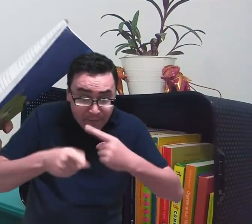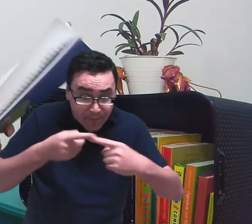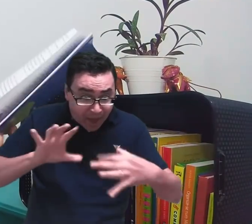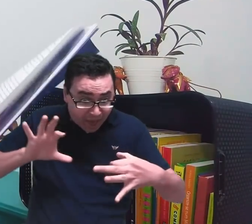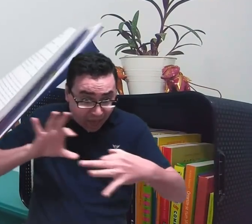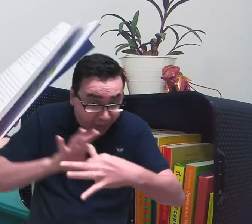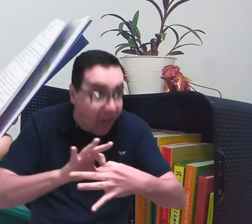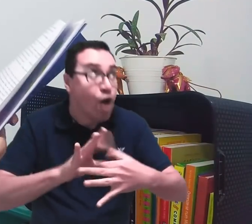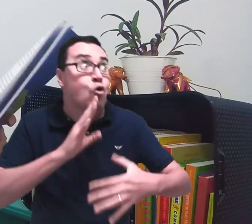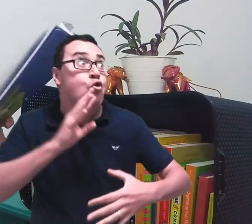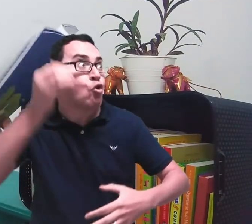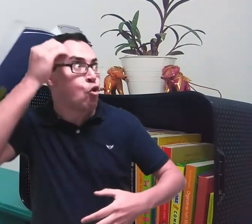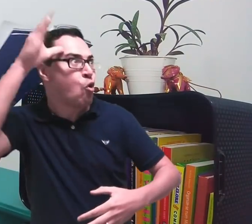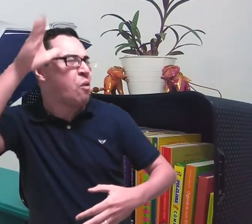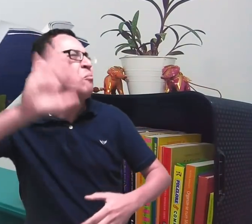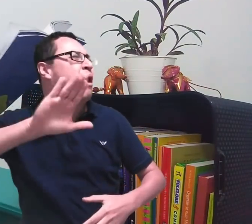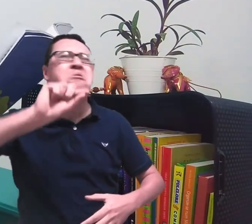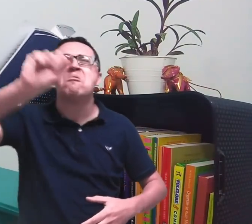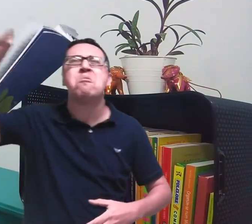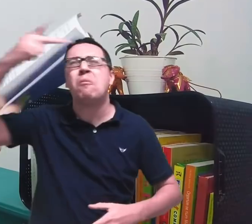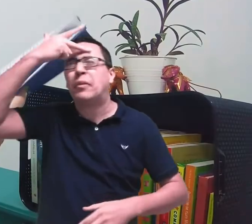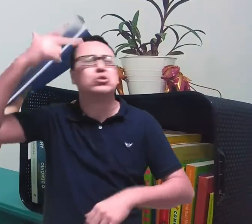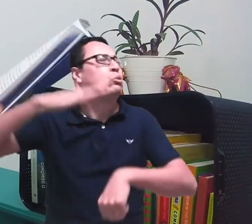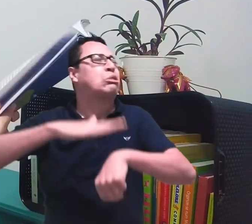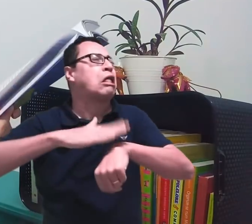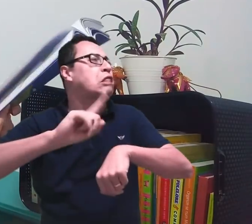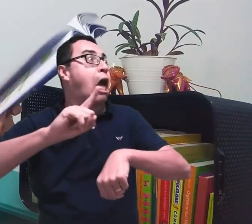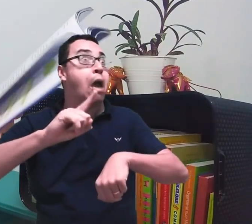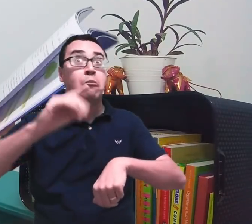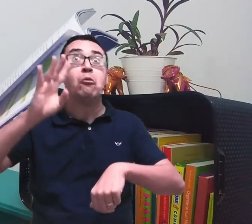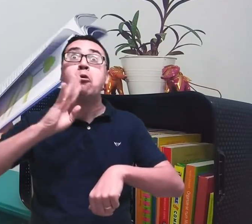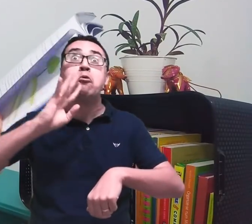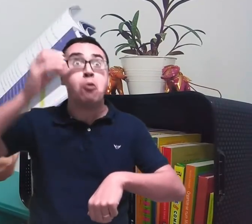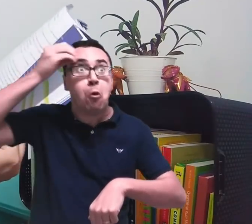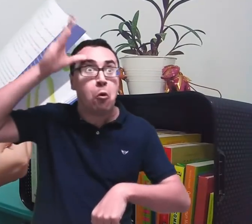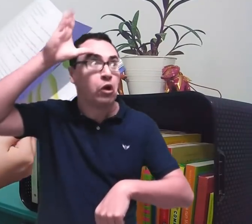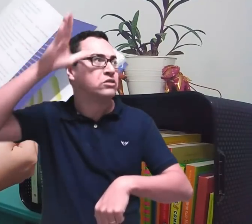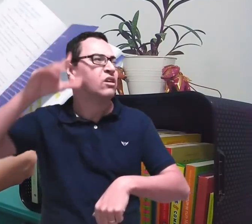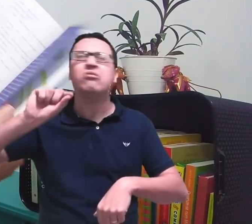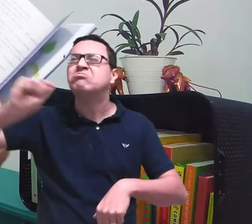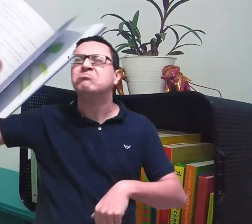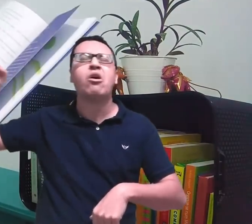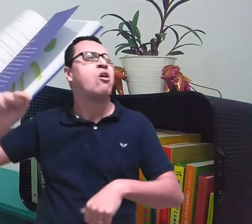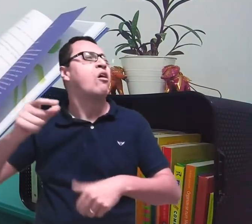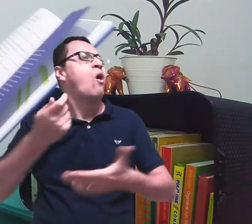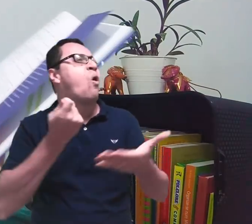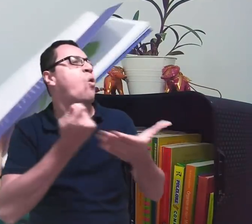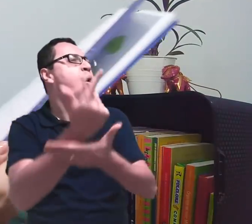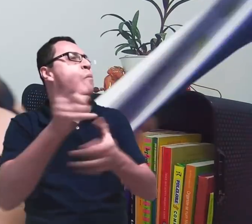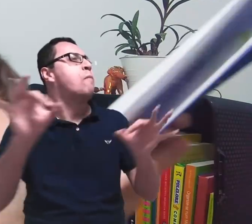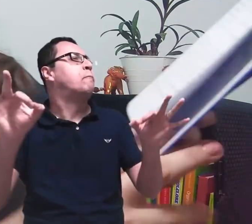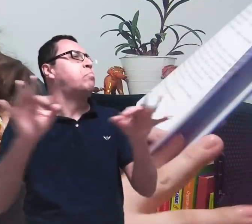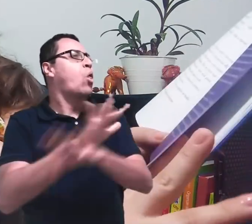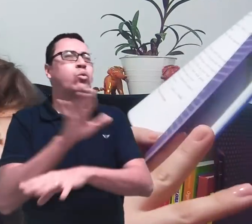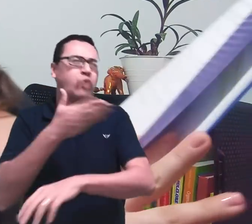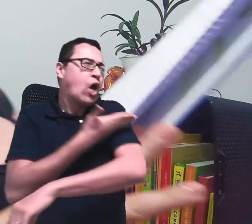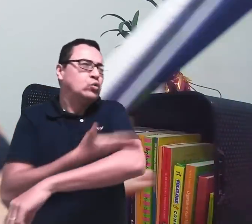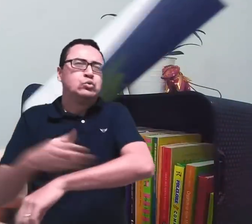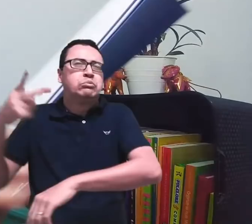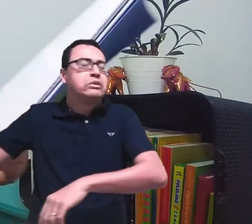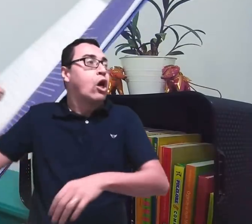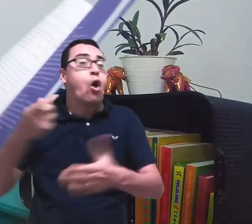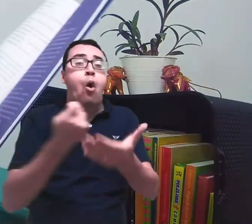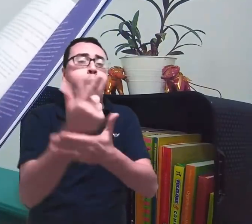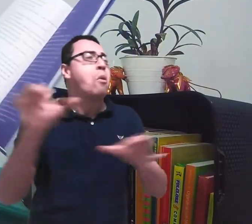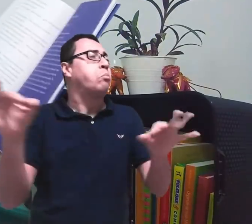não têm mais tempo de conhecer nada. Eles compram tudo pronto das mãos dos comerciantes. E como não